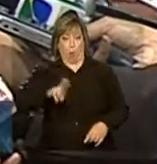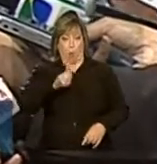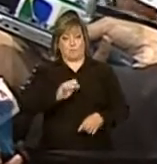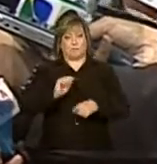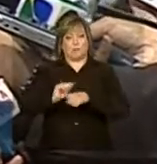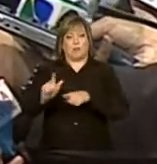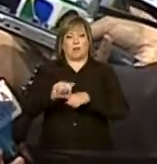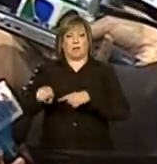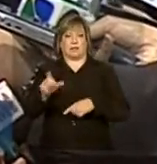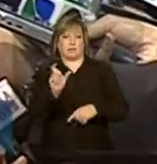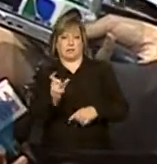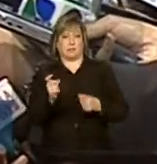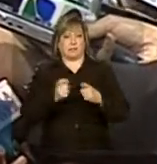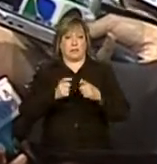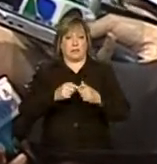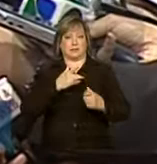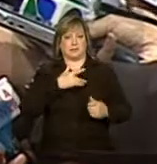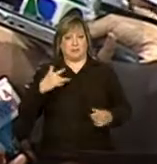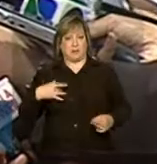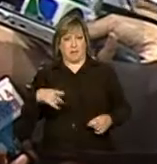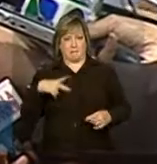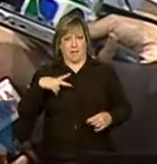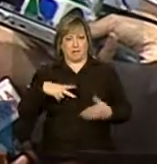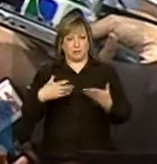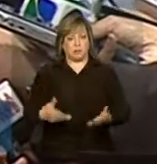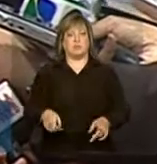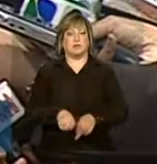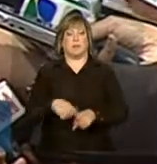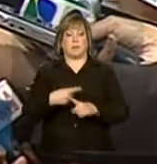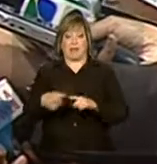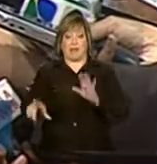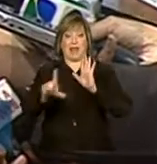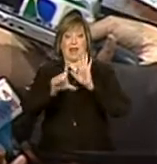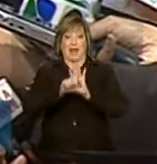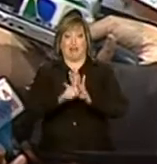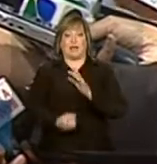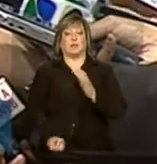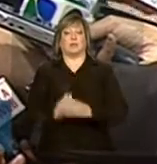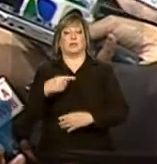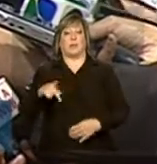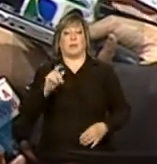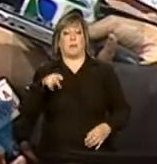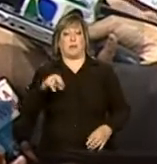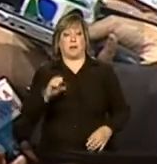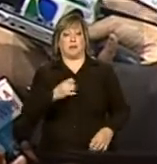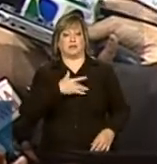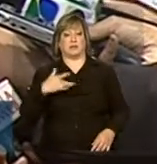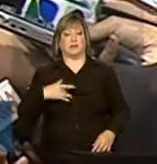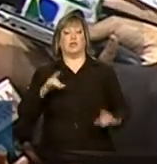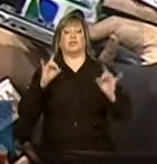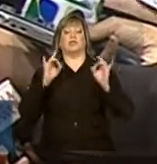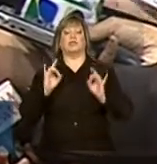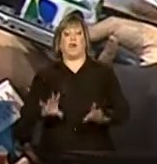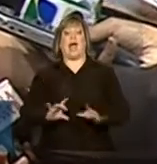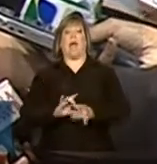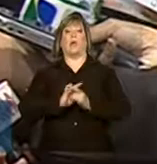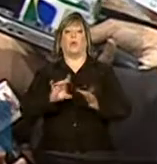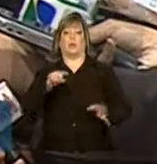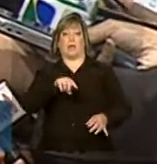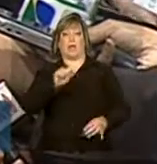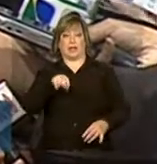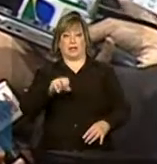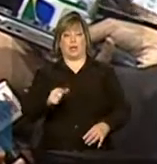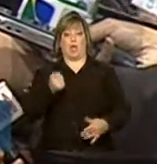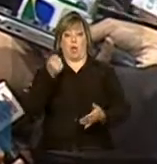porque tradicionalmente a lei que criou os planos de saúde só autorizava a ANS cobrar o